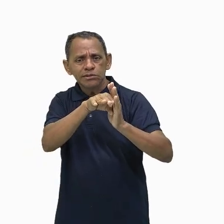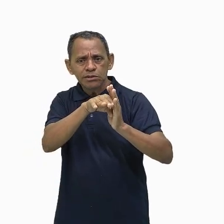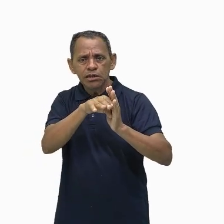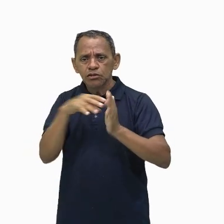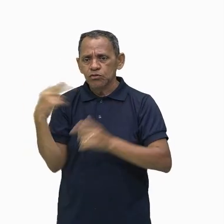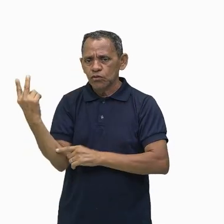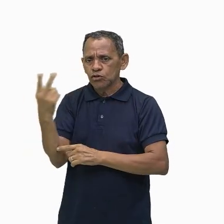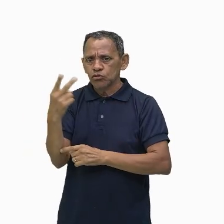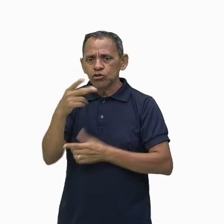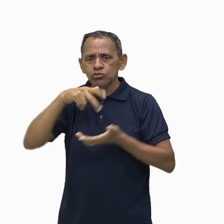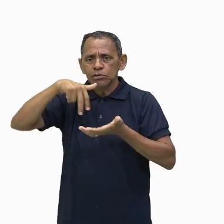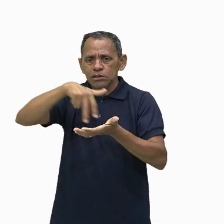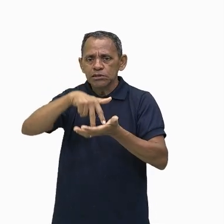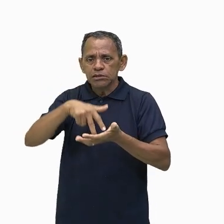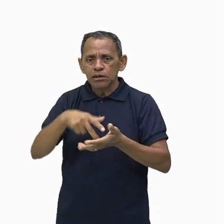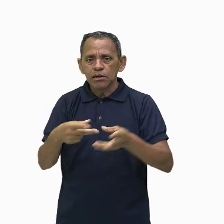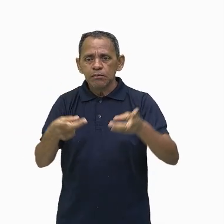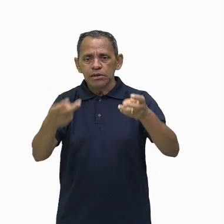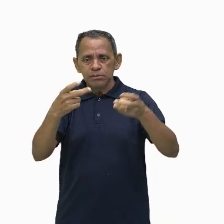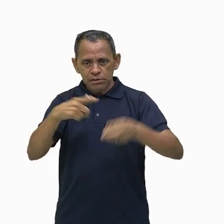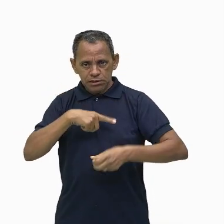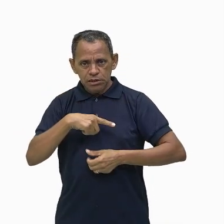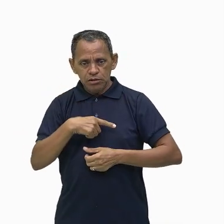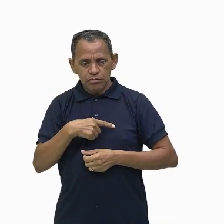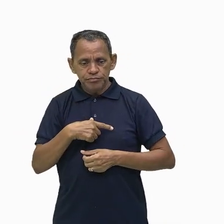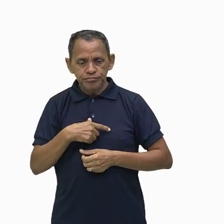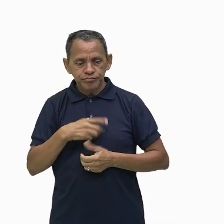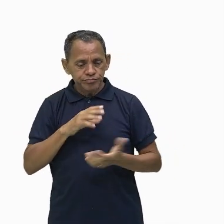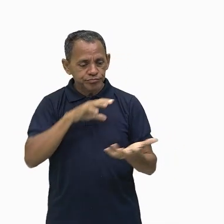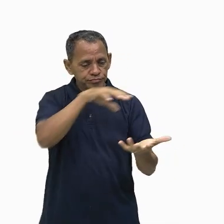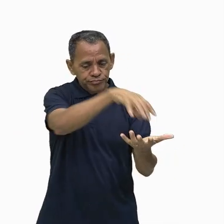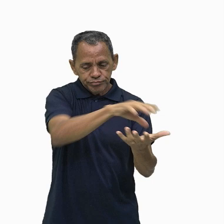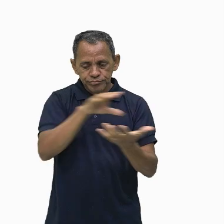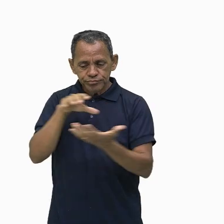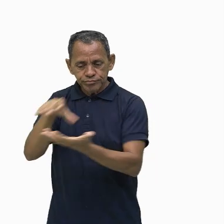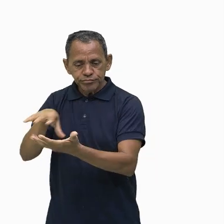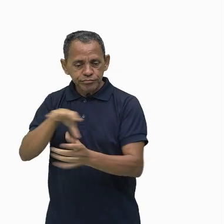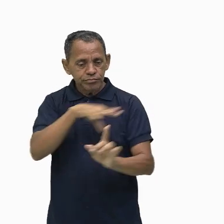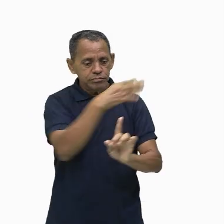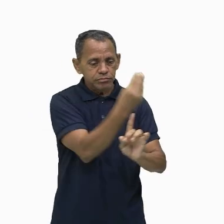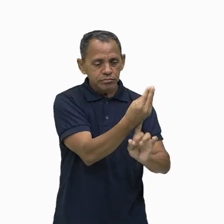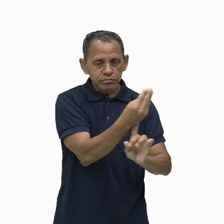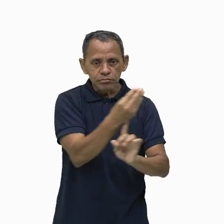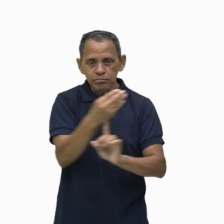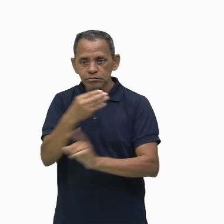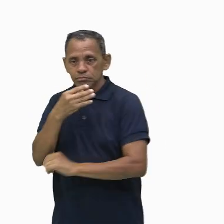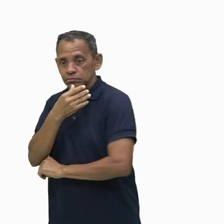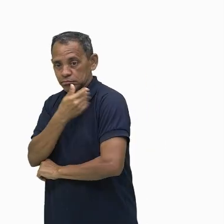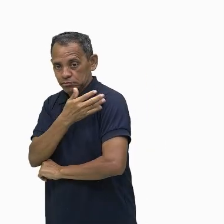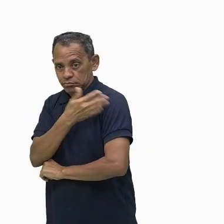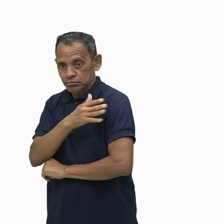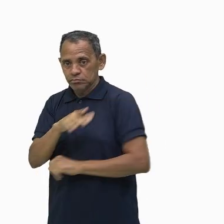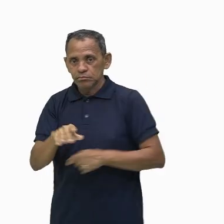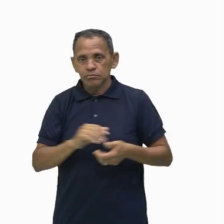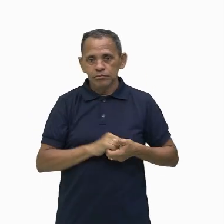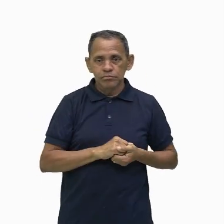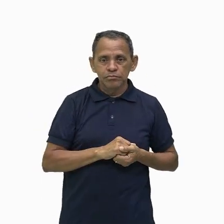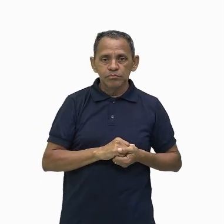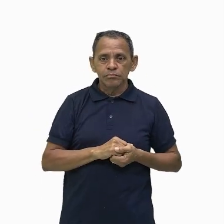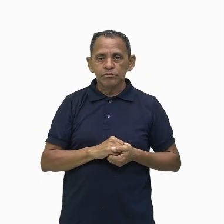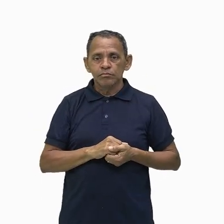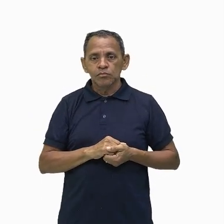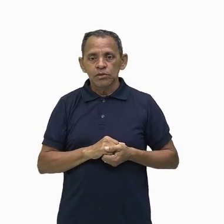Aqui a gente consegue perceber que eu tenho de um lado a arte, de outro lado o preconceito. Então, a